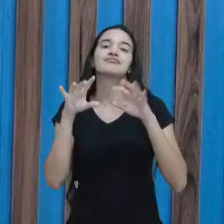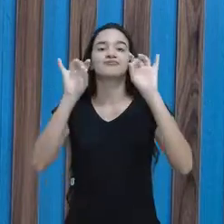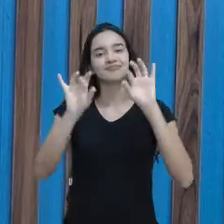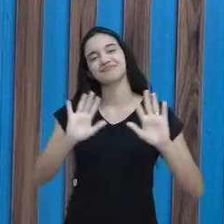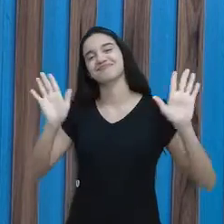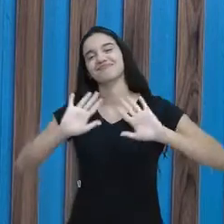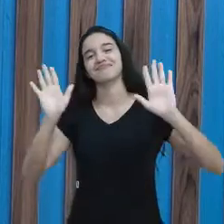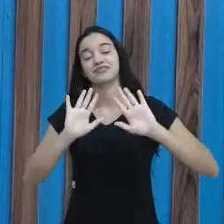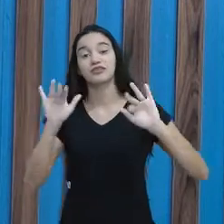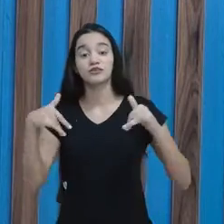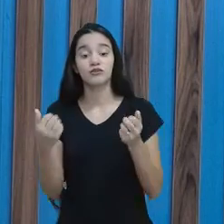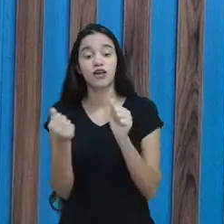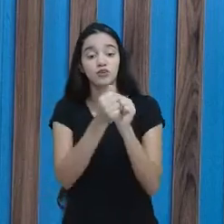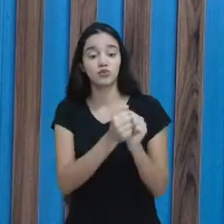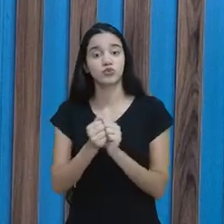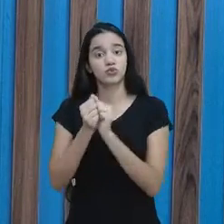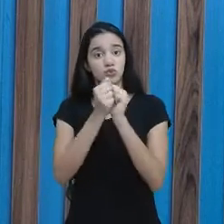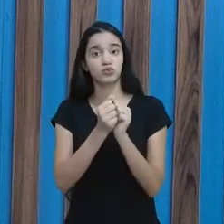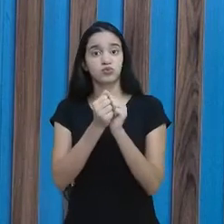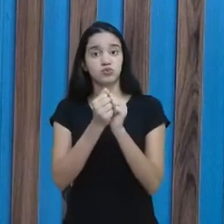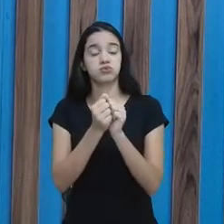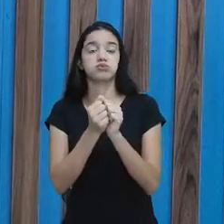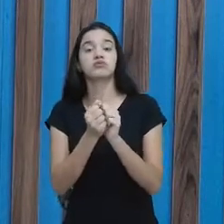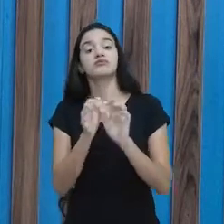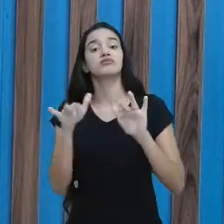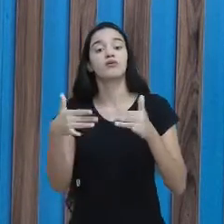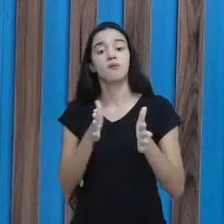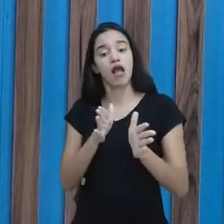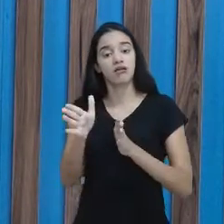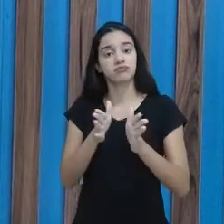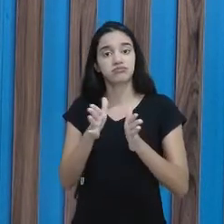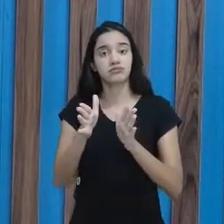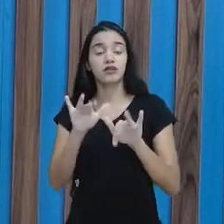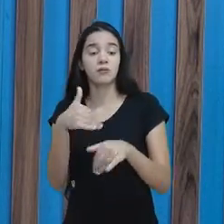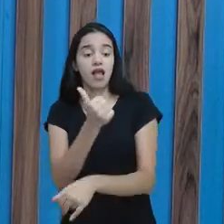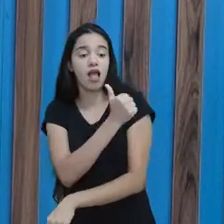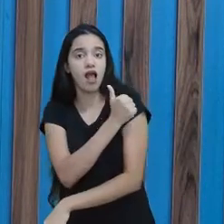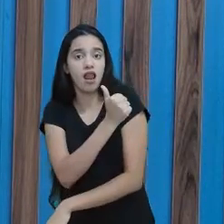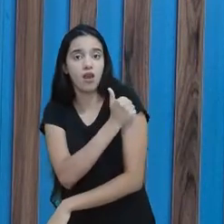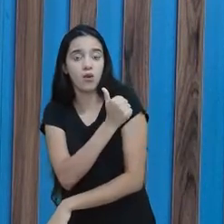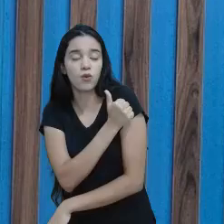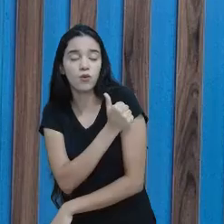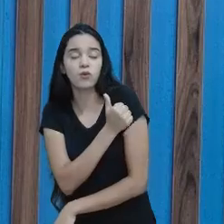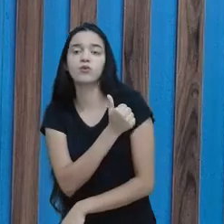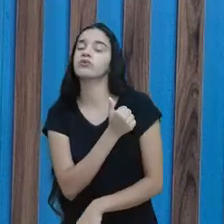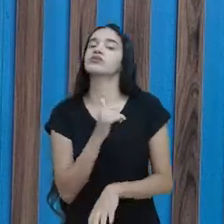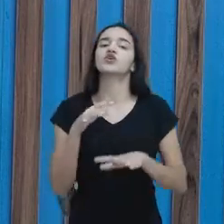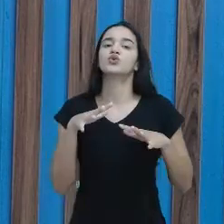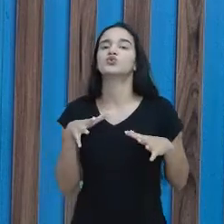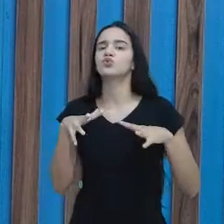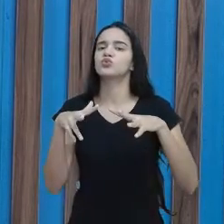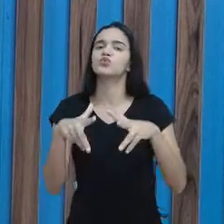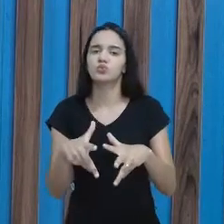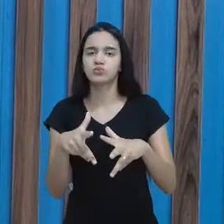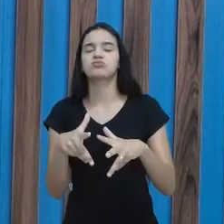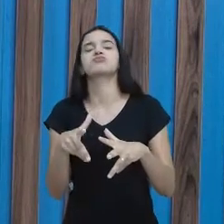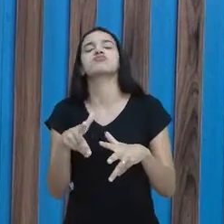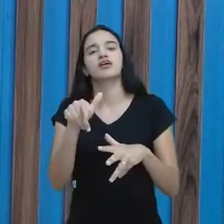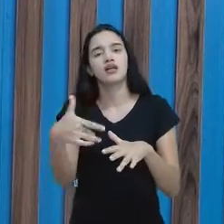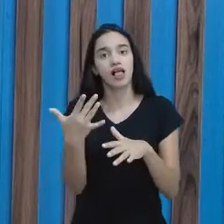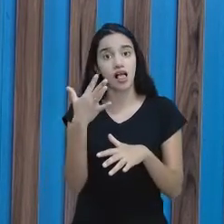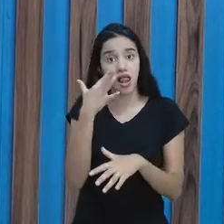vai conosco, pessoal, para atingirmos mais estudantes, que nossos estudantes todos possam estar